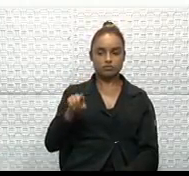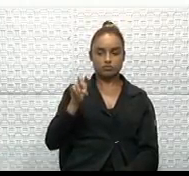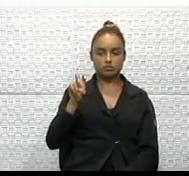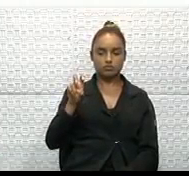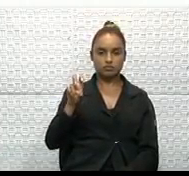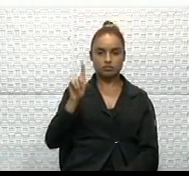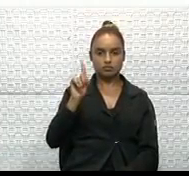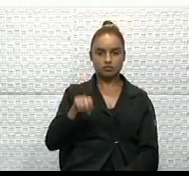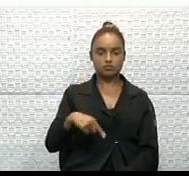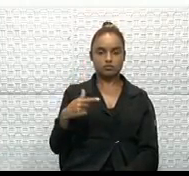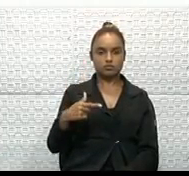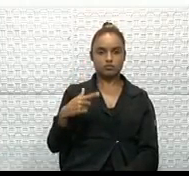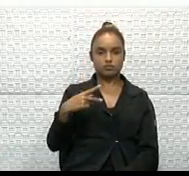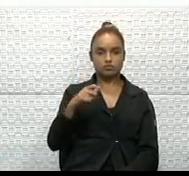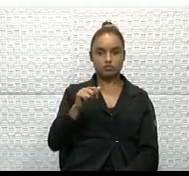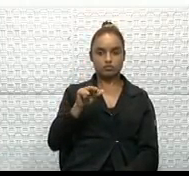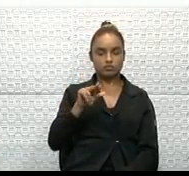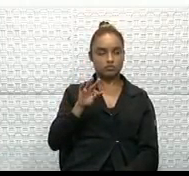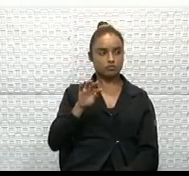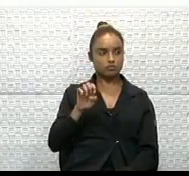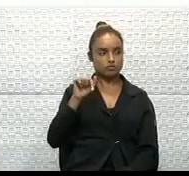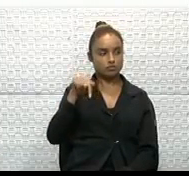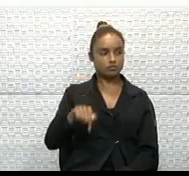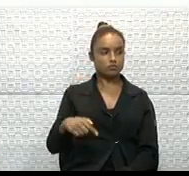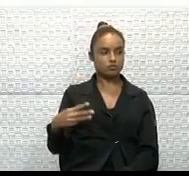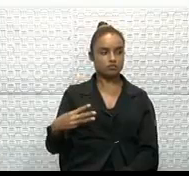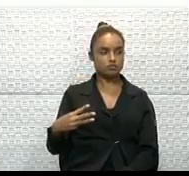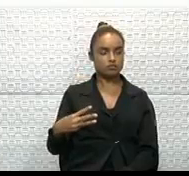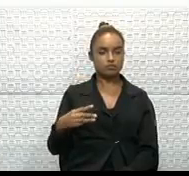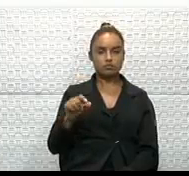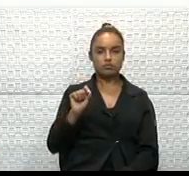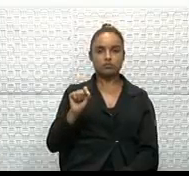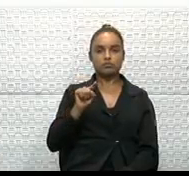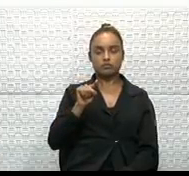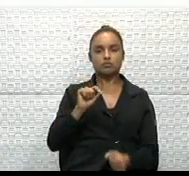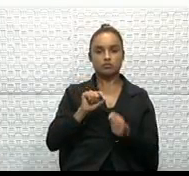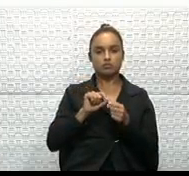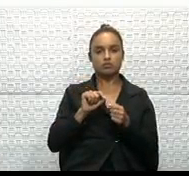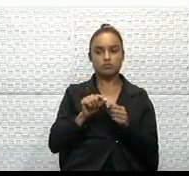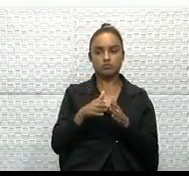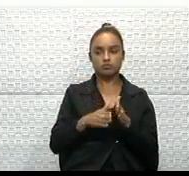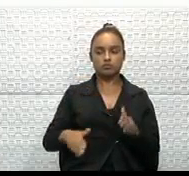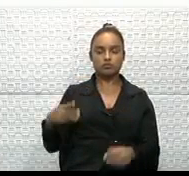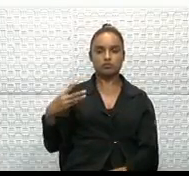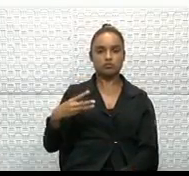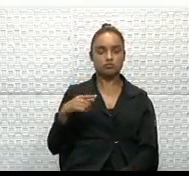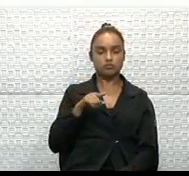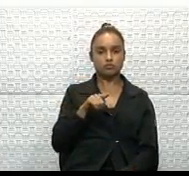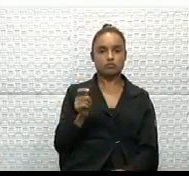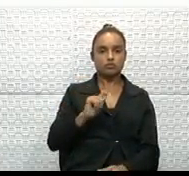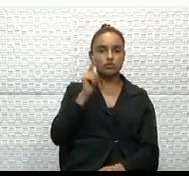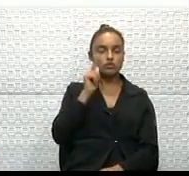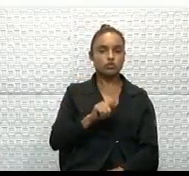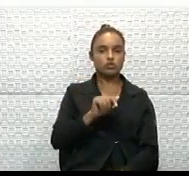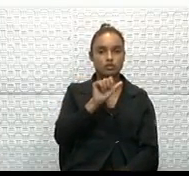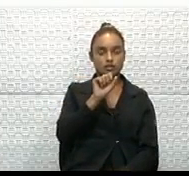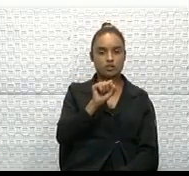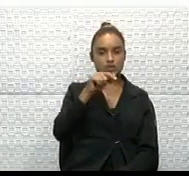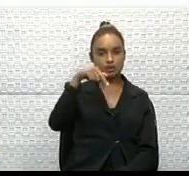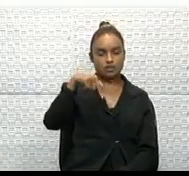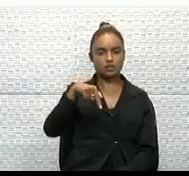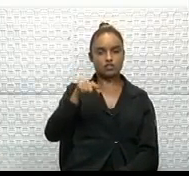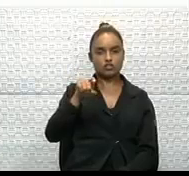142,5. Essa é a segunda parte. Terceira parte, o que você faz? Na terceira parte, para determinar o SQ de